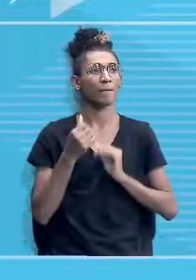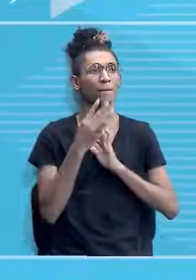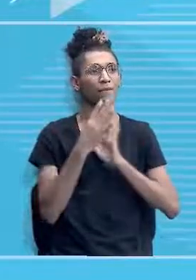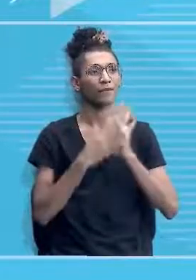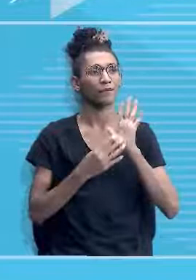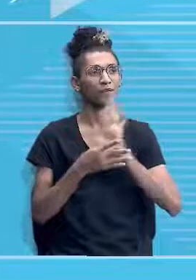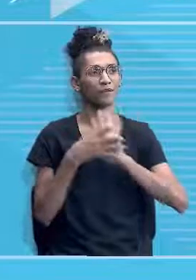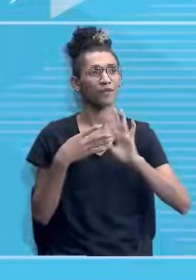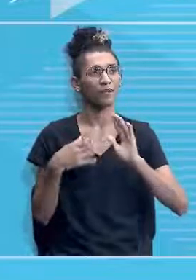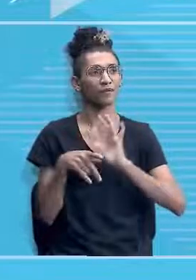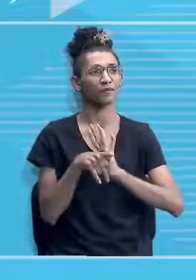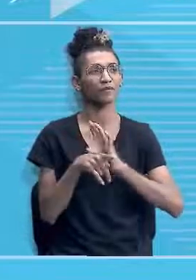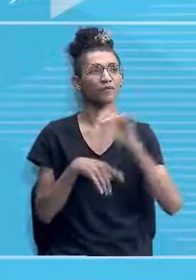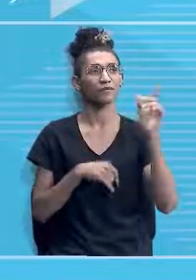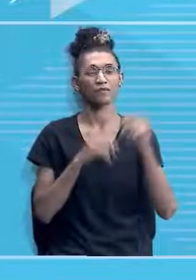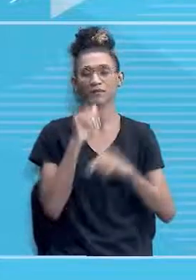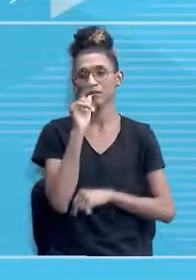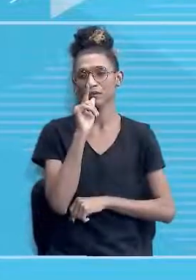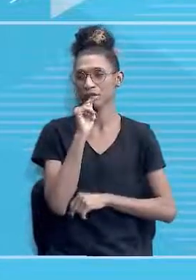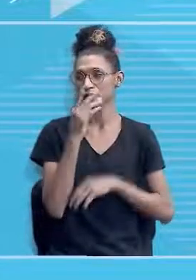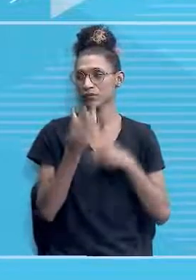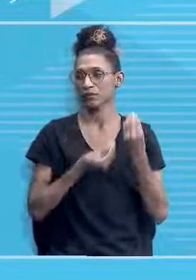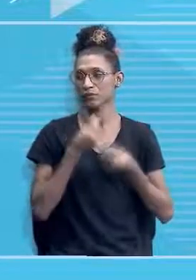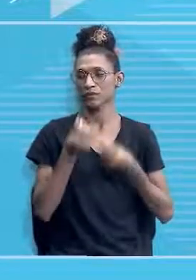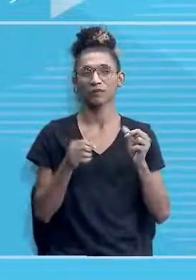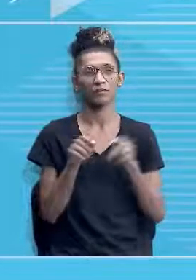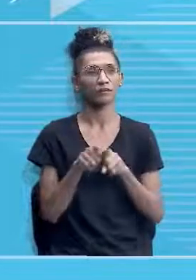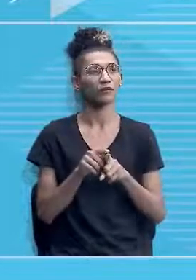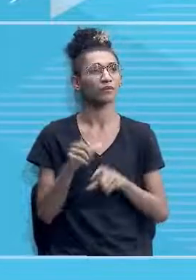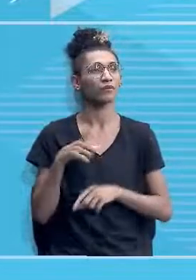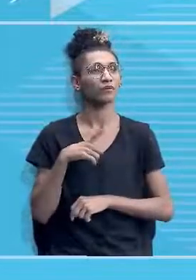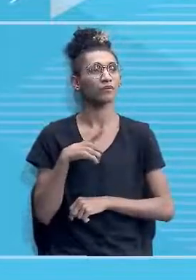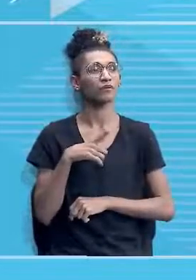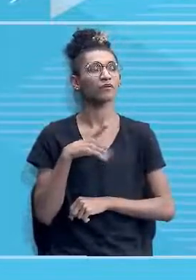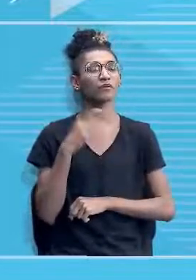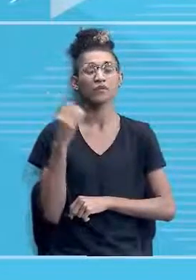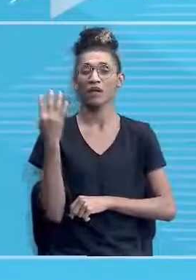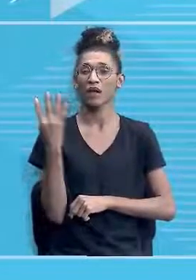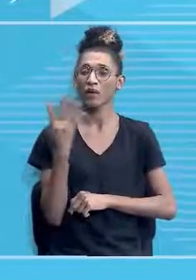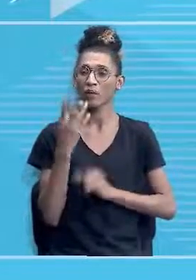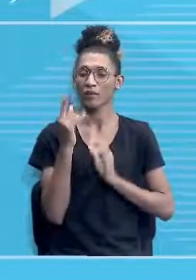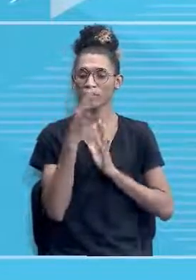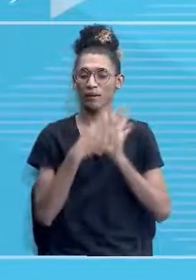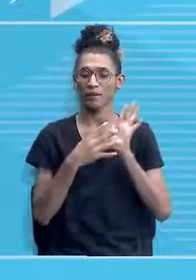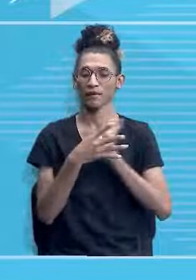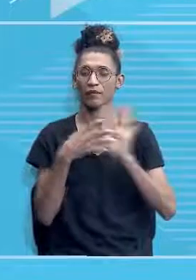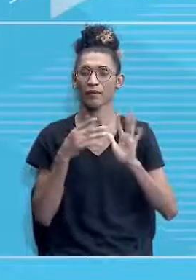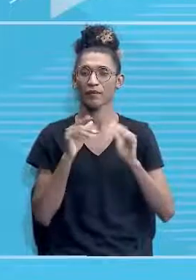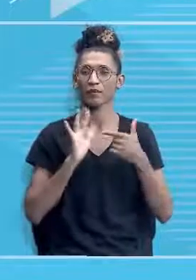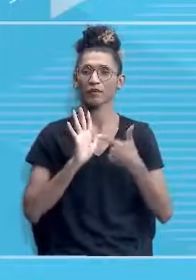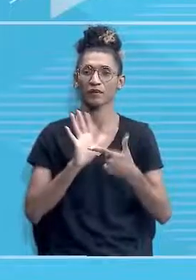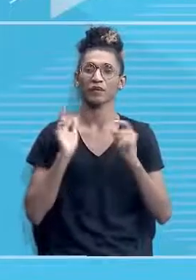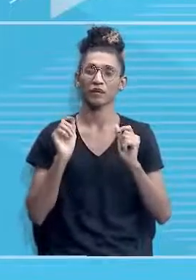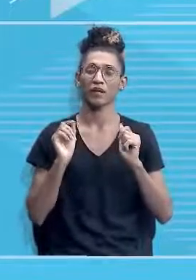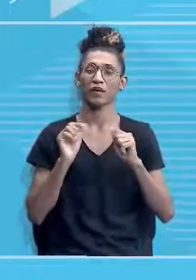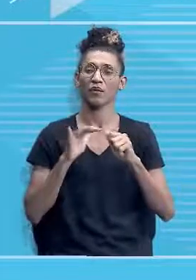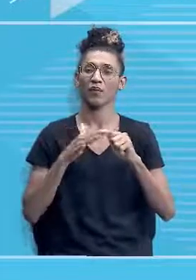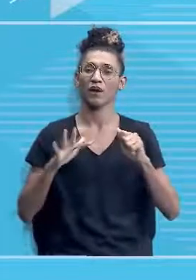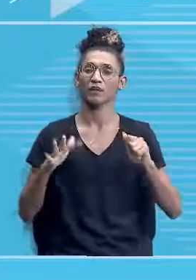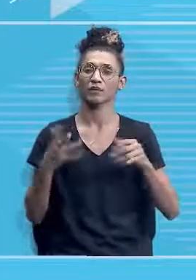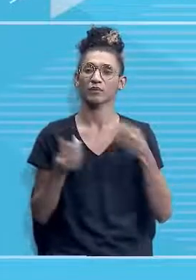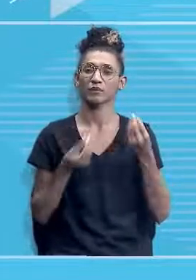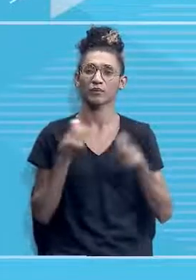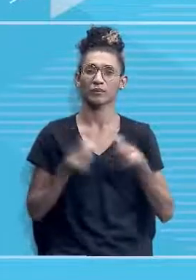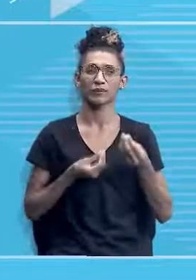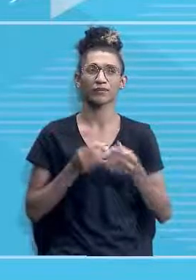três solubilidade solubilidade em água a quarta e a quarta tabelinha não vou mostrar é acidez E basicidade então nós já